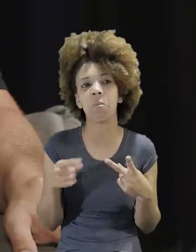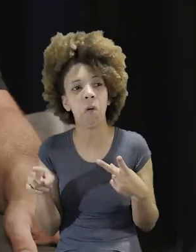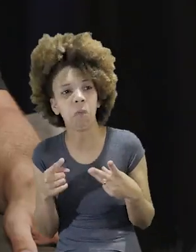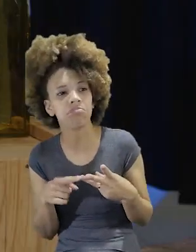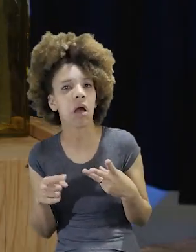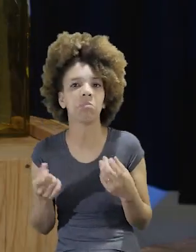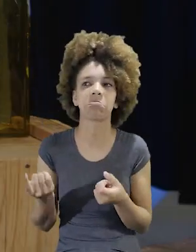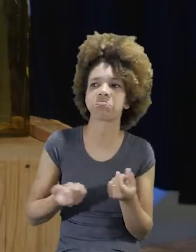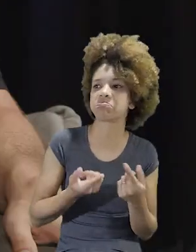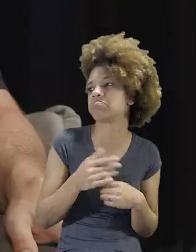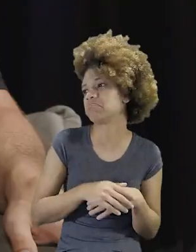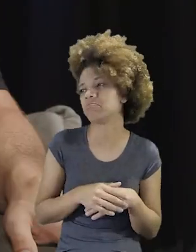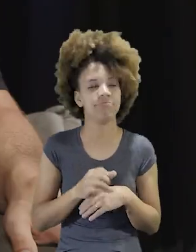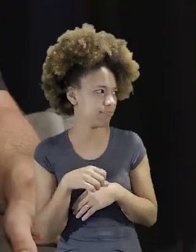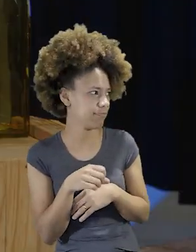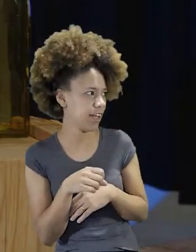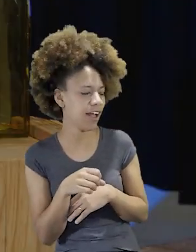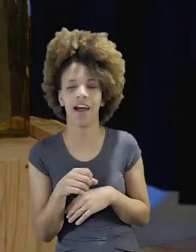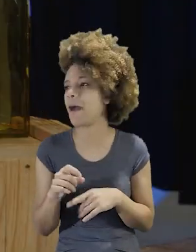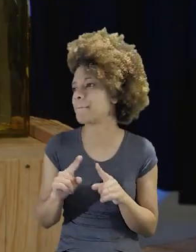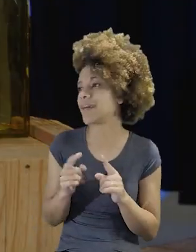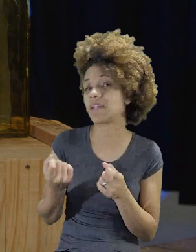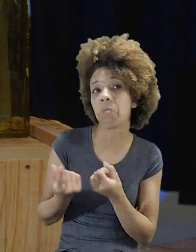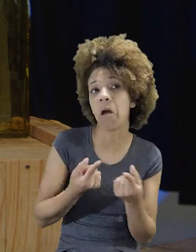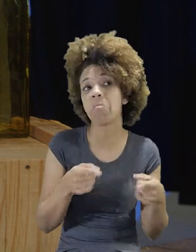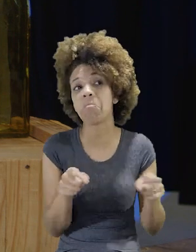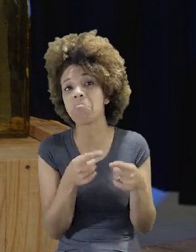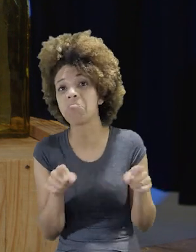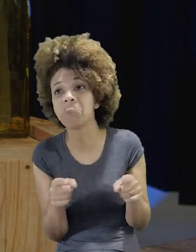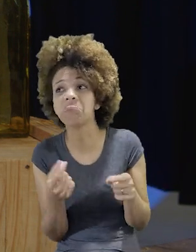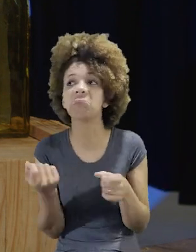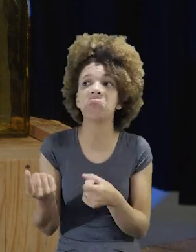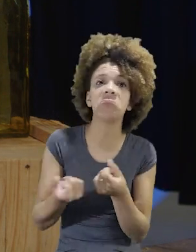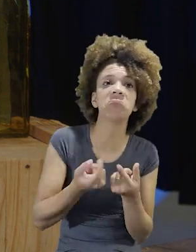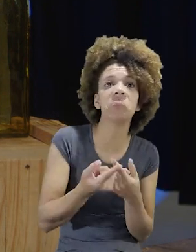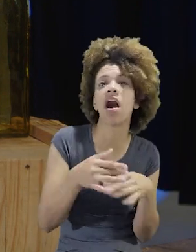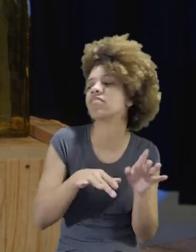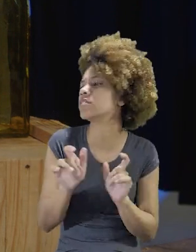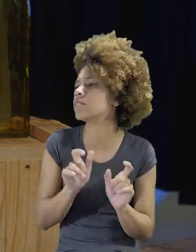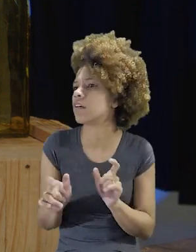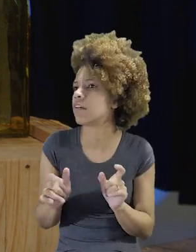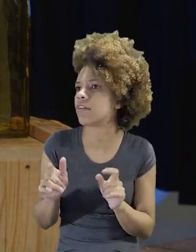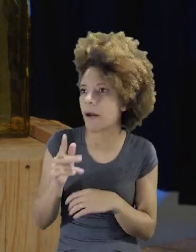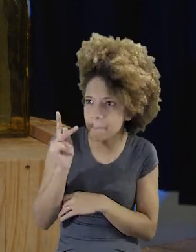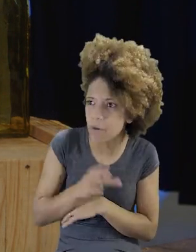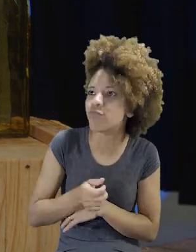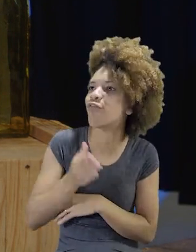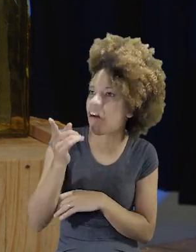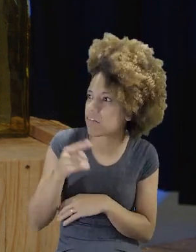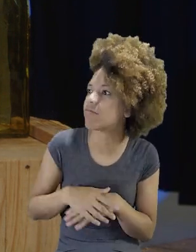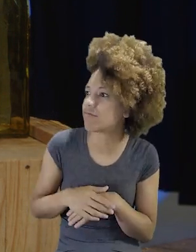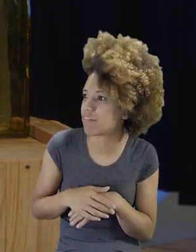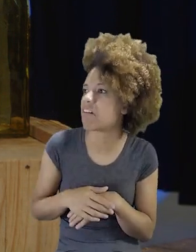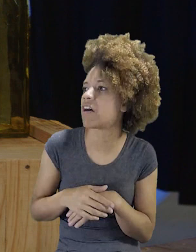aí ele lança uma música aqui é né mas ele vai ele lança uma música aqui lança uma ali lança às vezes um verso